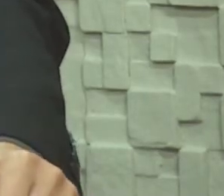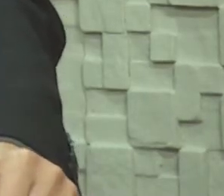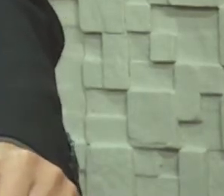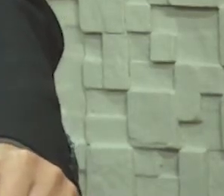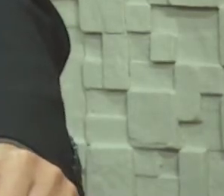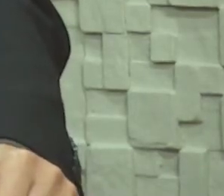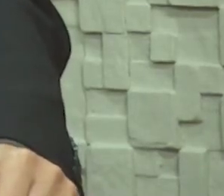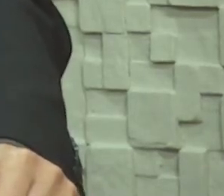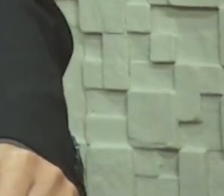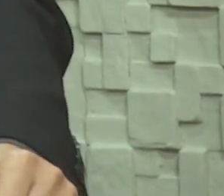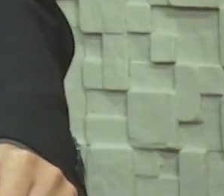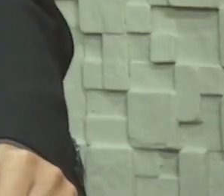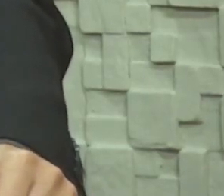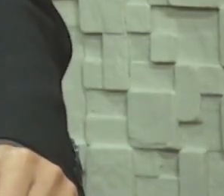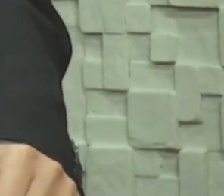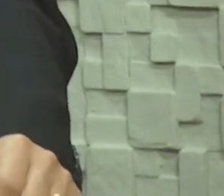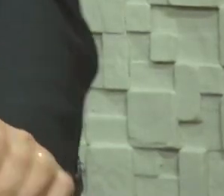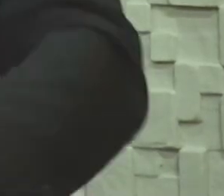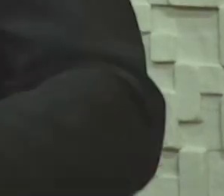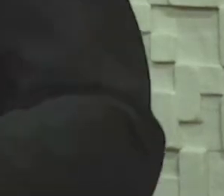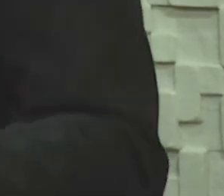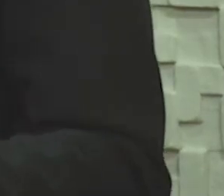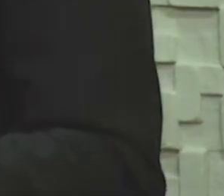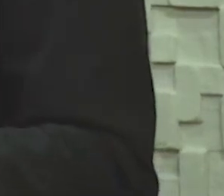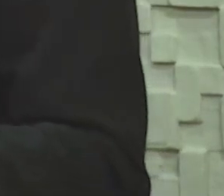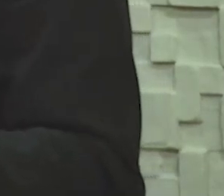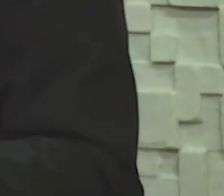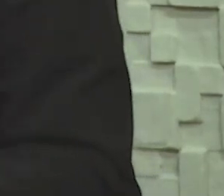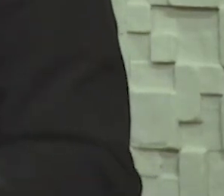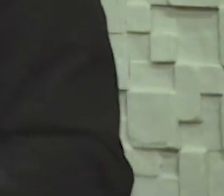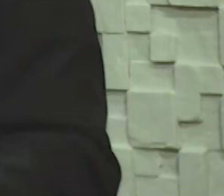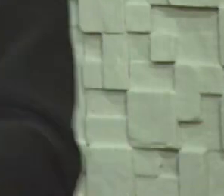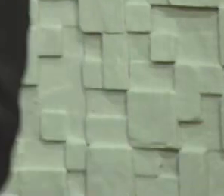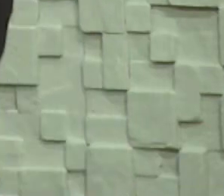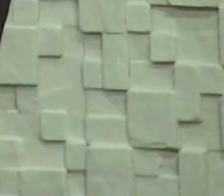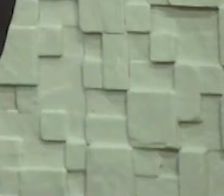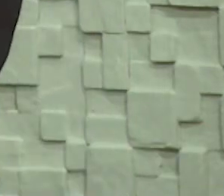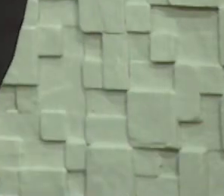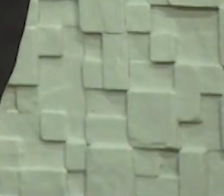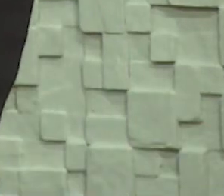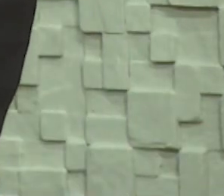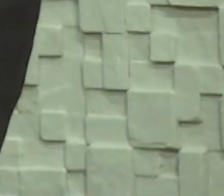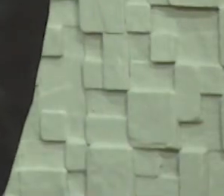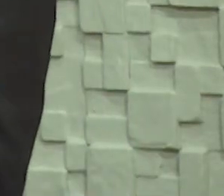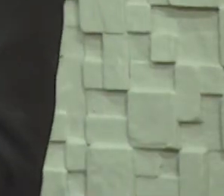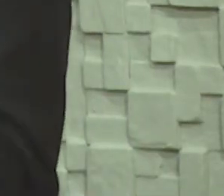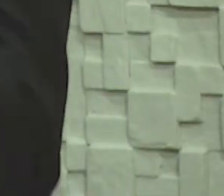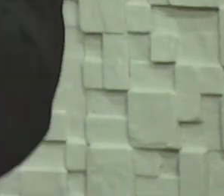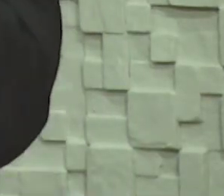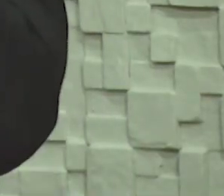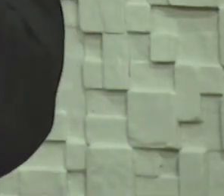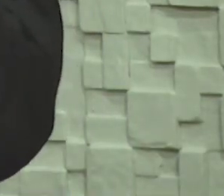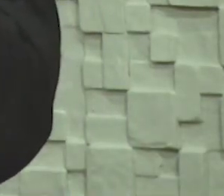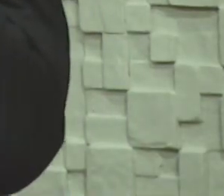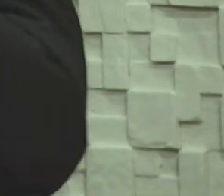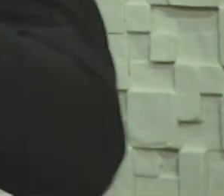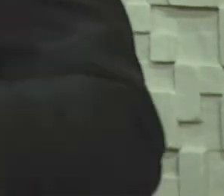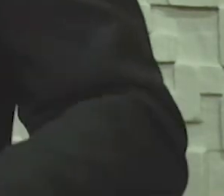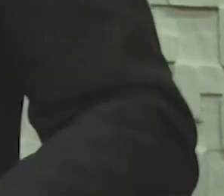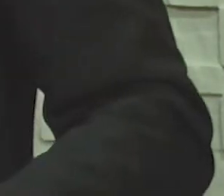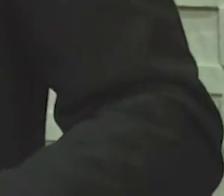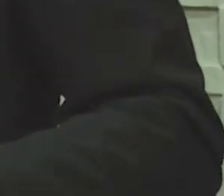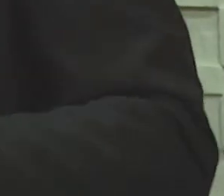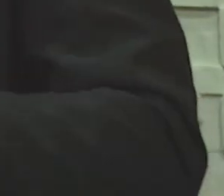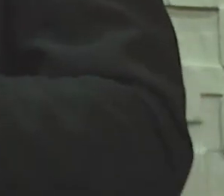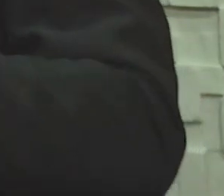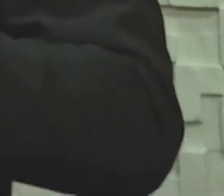muito singelo lá para não dizer outra coisa mas eu torço Serginho então se tu me permite assinar junto o pedido 247 que aumenta a nossa rua